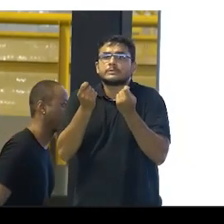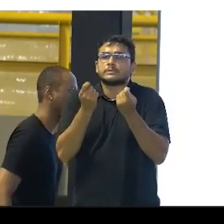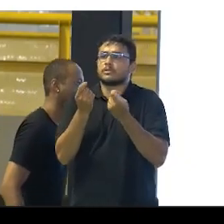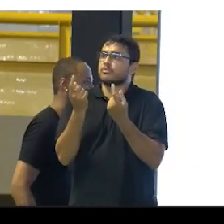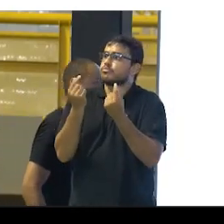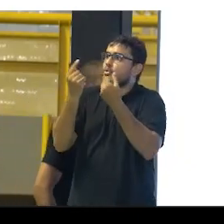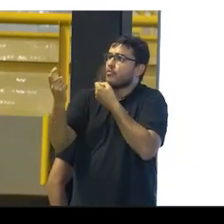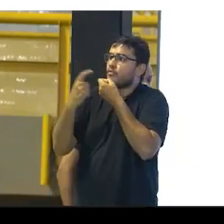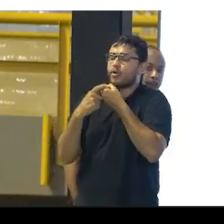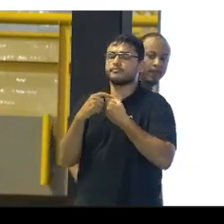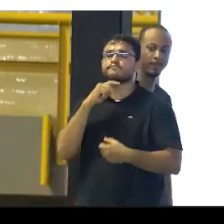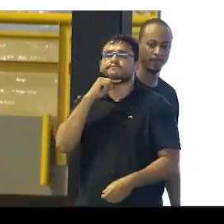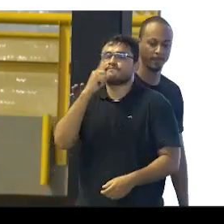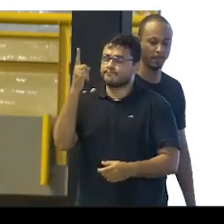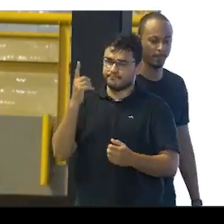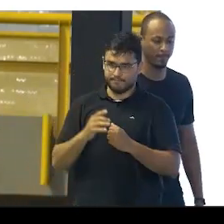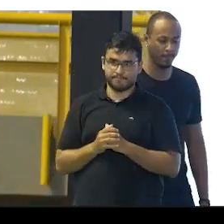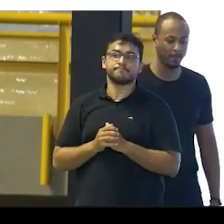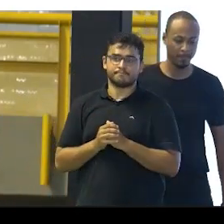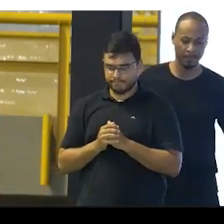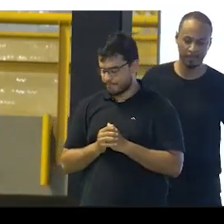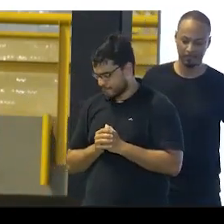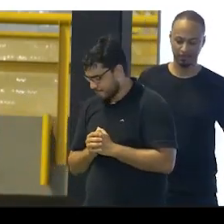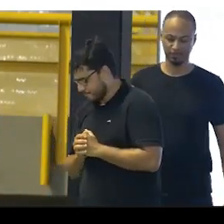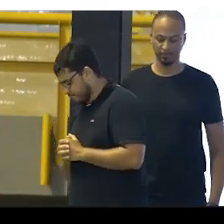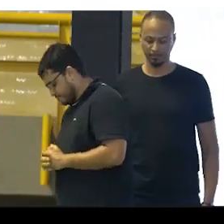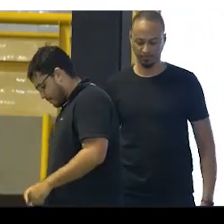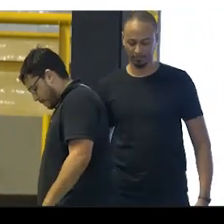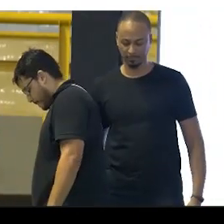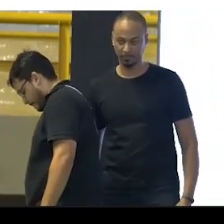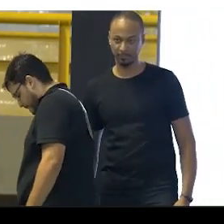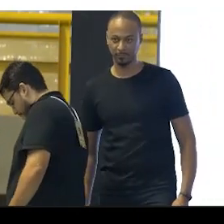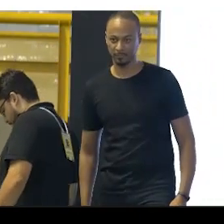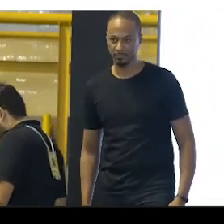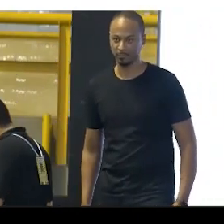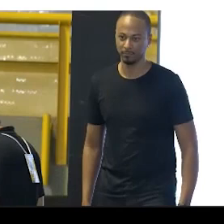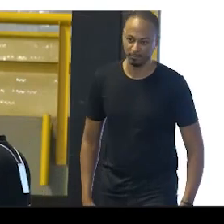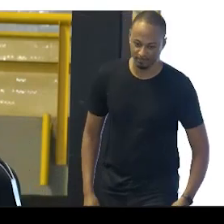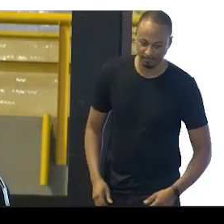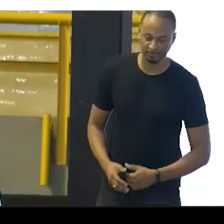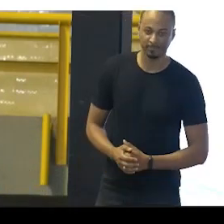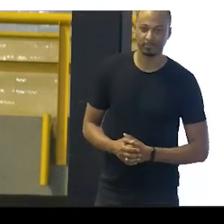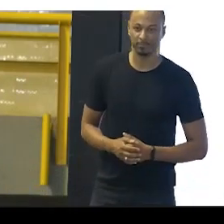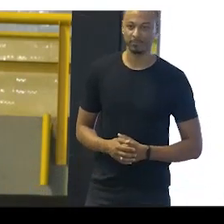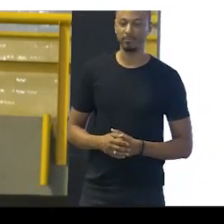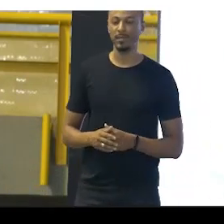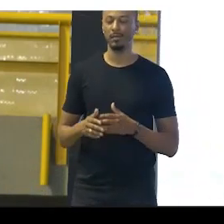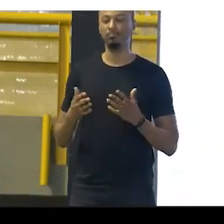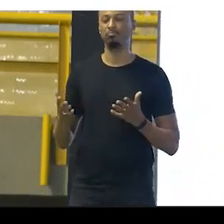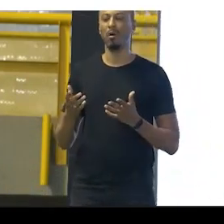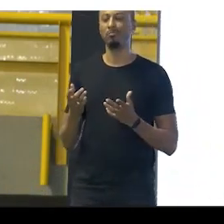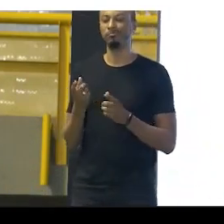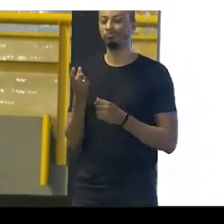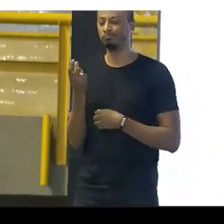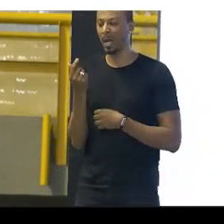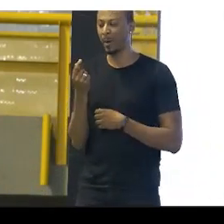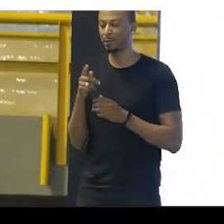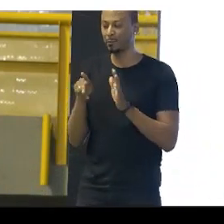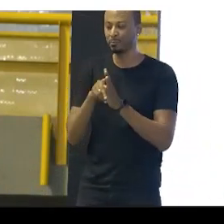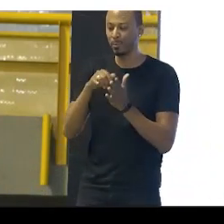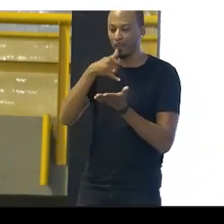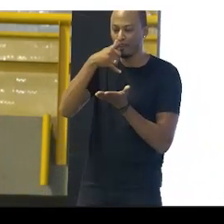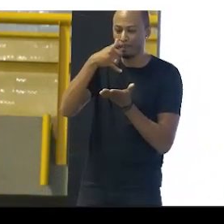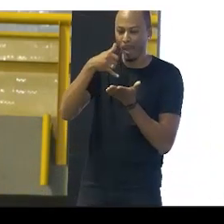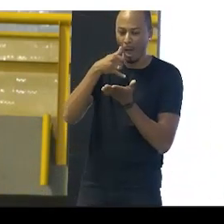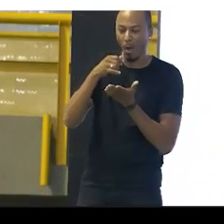15 dólares para vender um barril de petróleo por 2 dólares. Então, a alta do preço do petróleo viabilizou